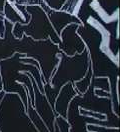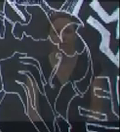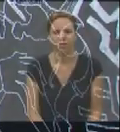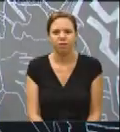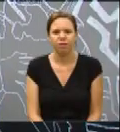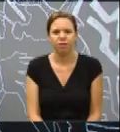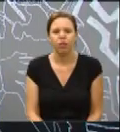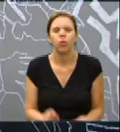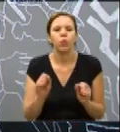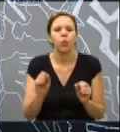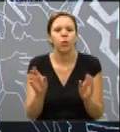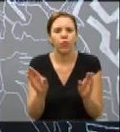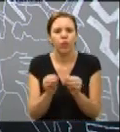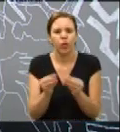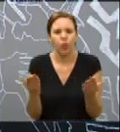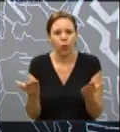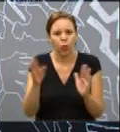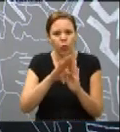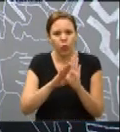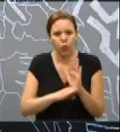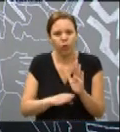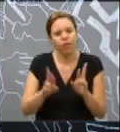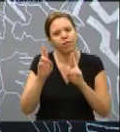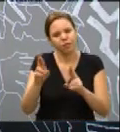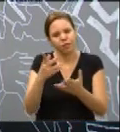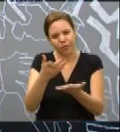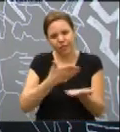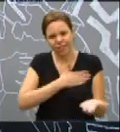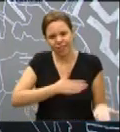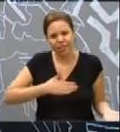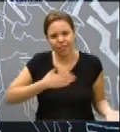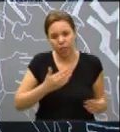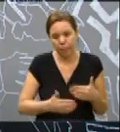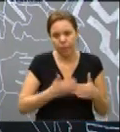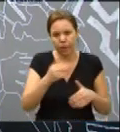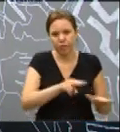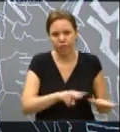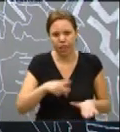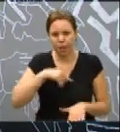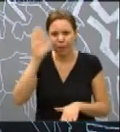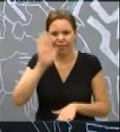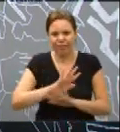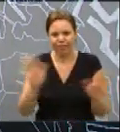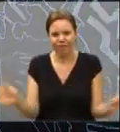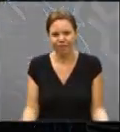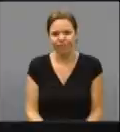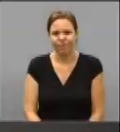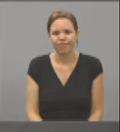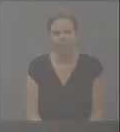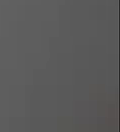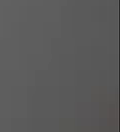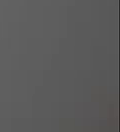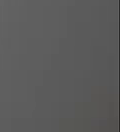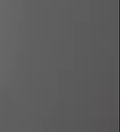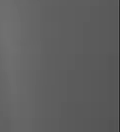Ponto final no Universo Épico de hoje. Espero que vocês tenham gostado e na próxima semana tem muito mais. Tchau!